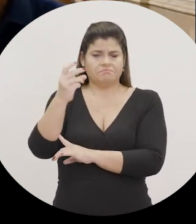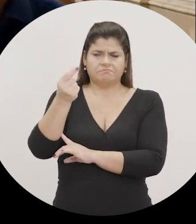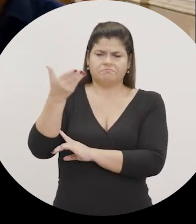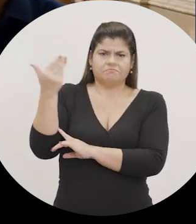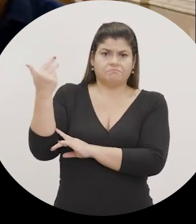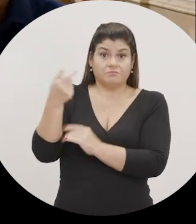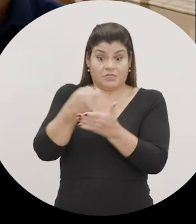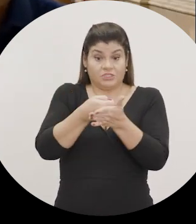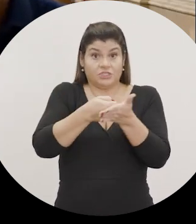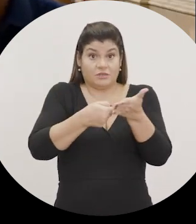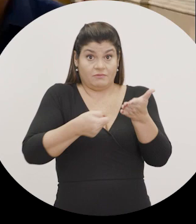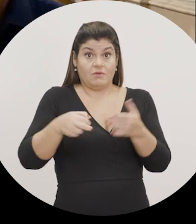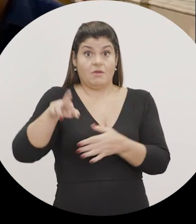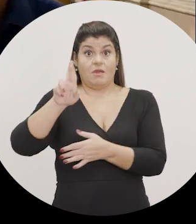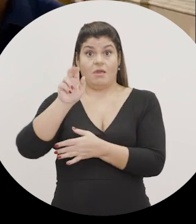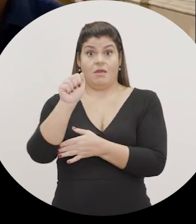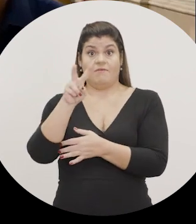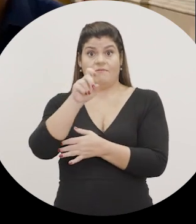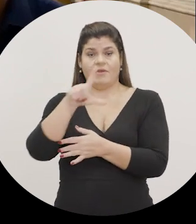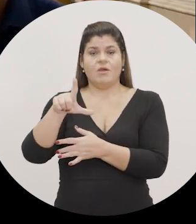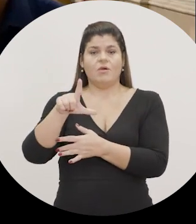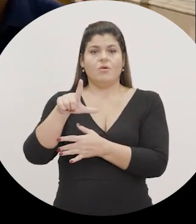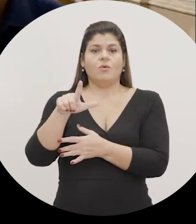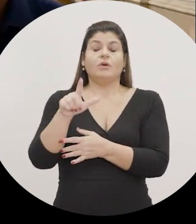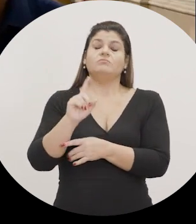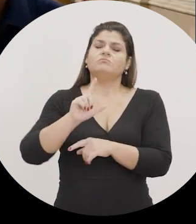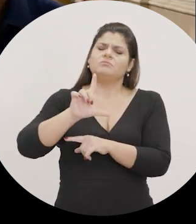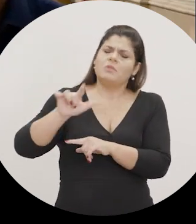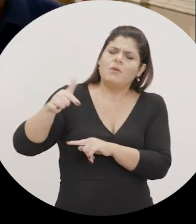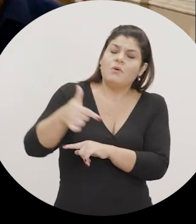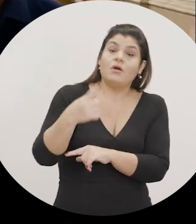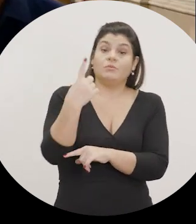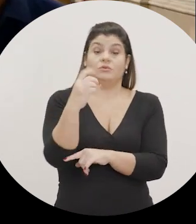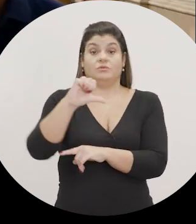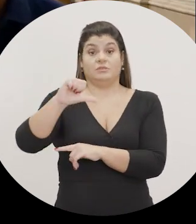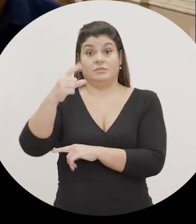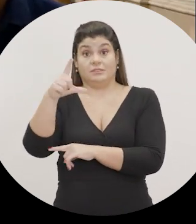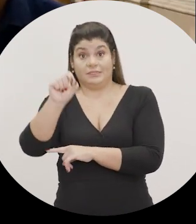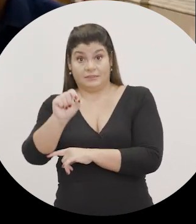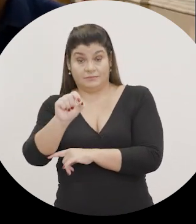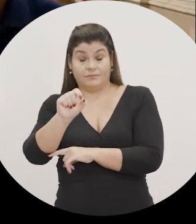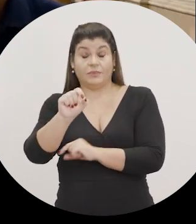que ele compôs. Depois, em 1910, é que ele foi